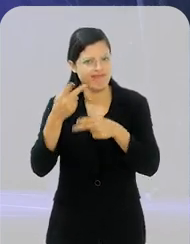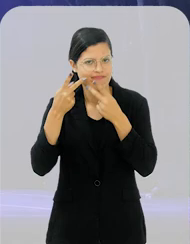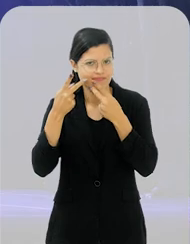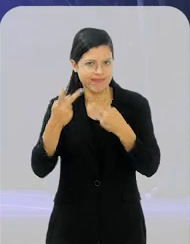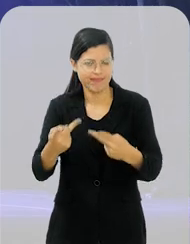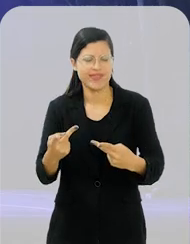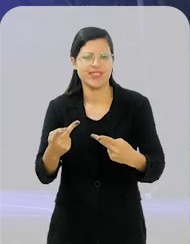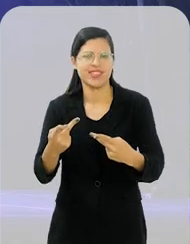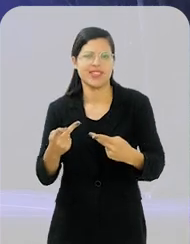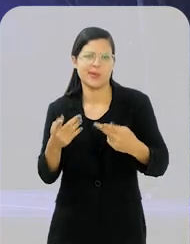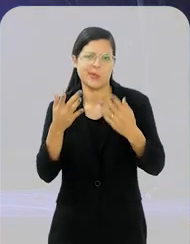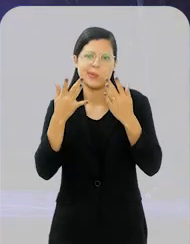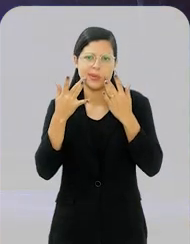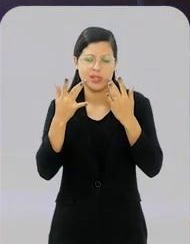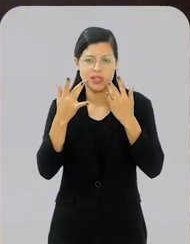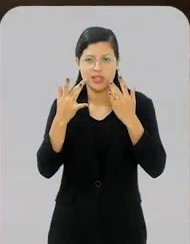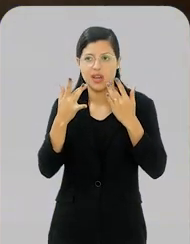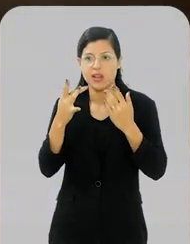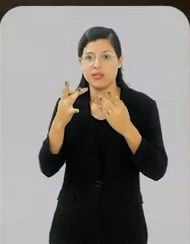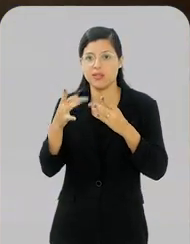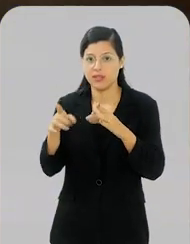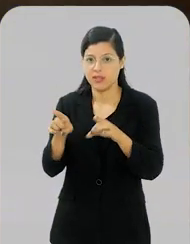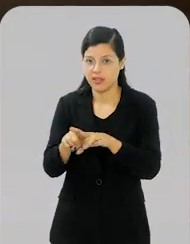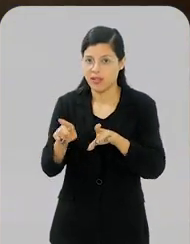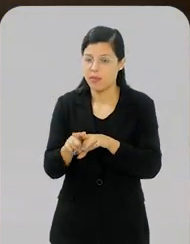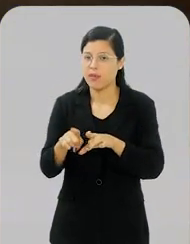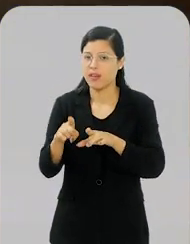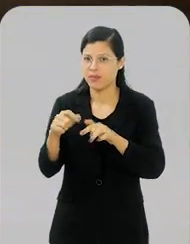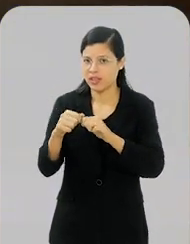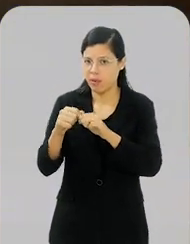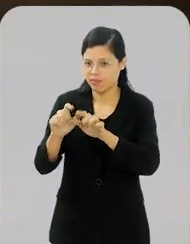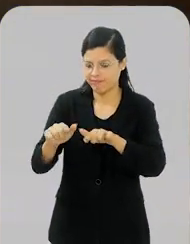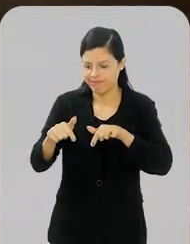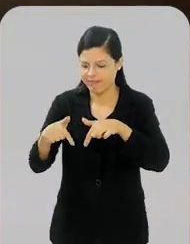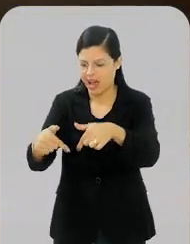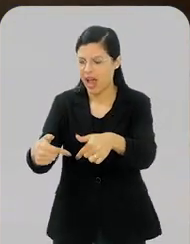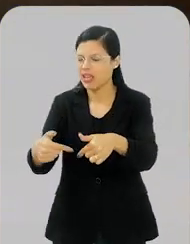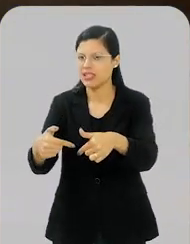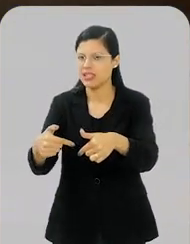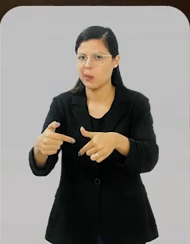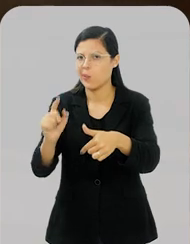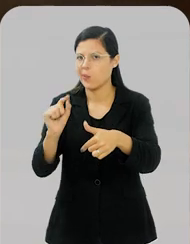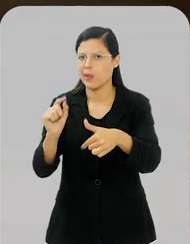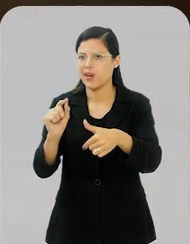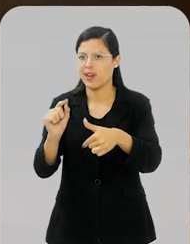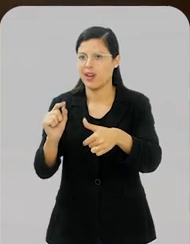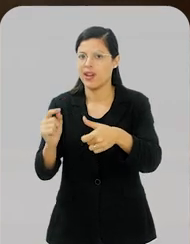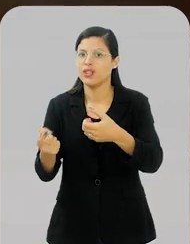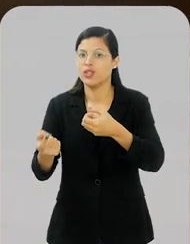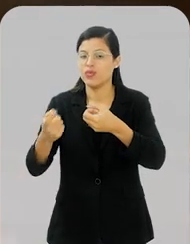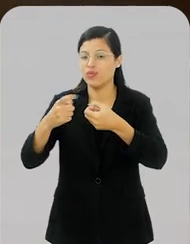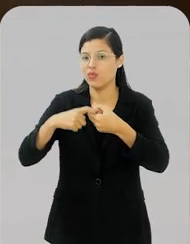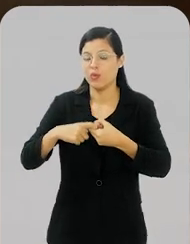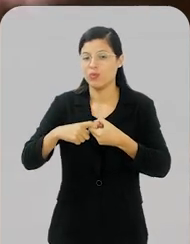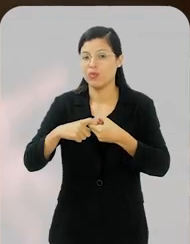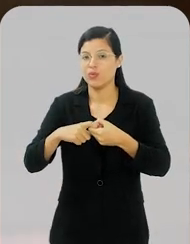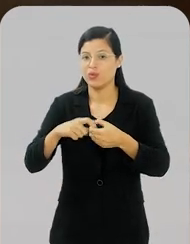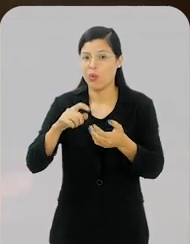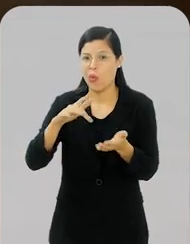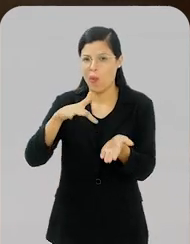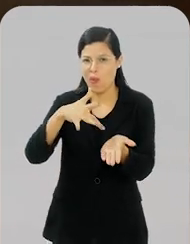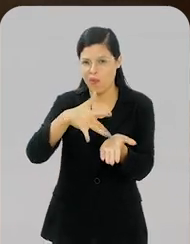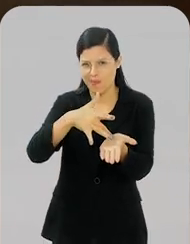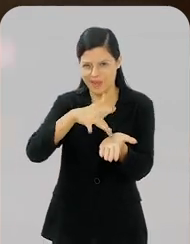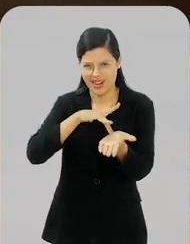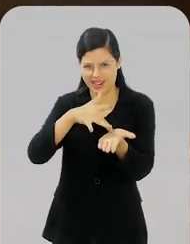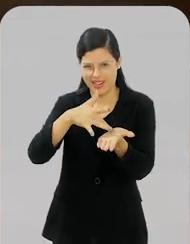instituição. A gente também deu um passo bem grande, porque a gente retomou com balé